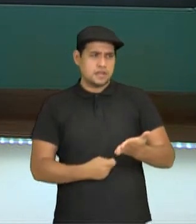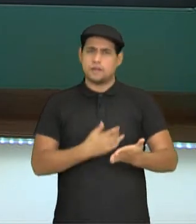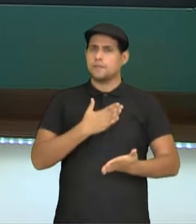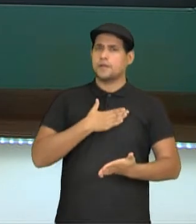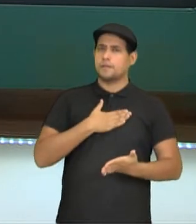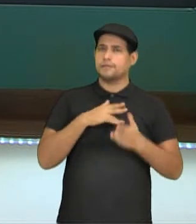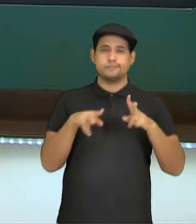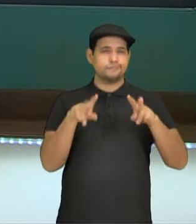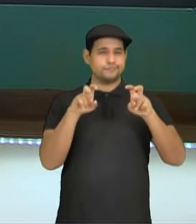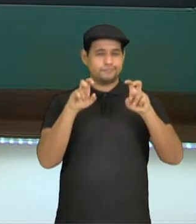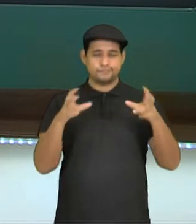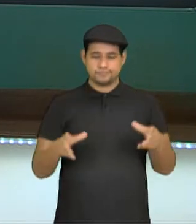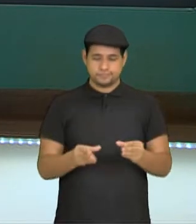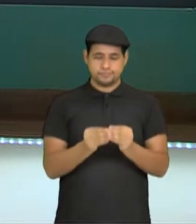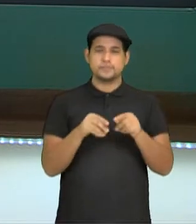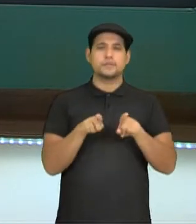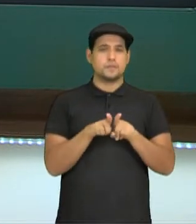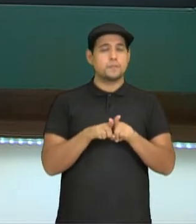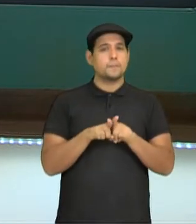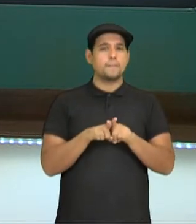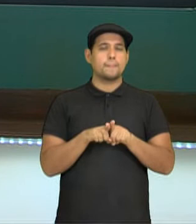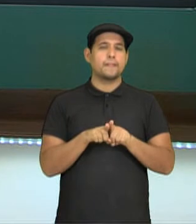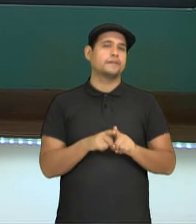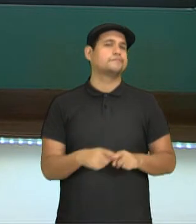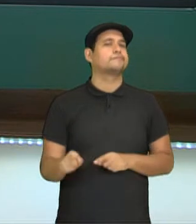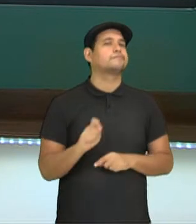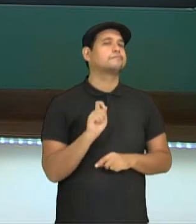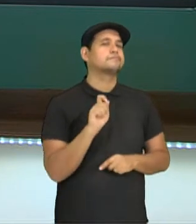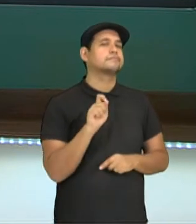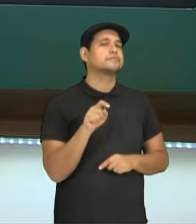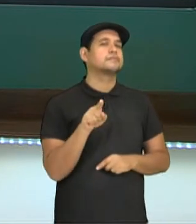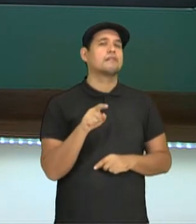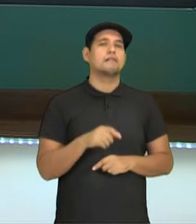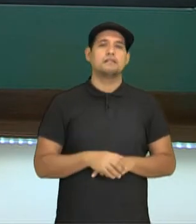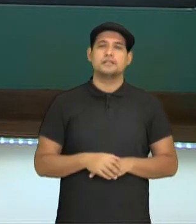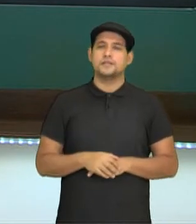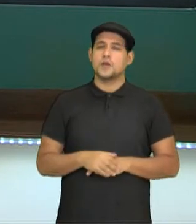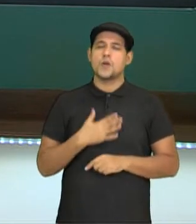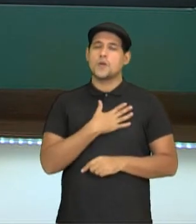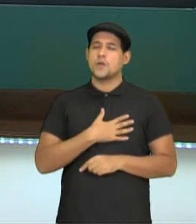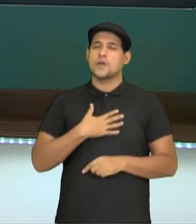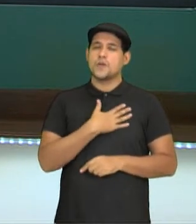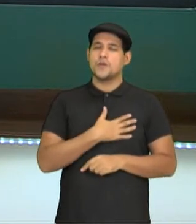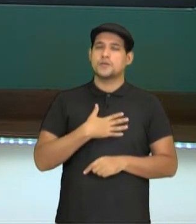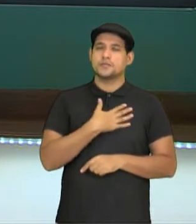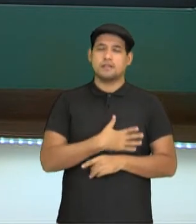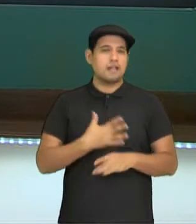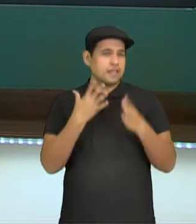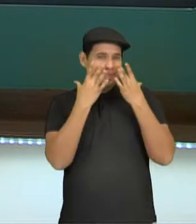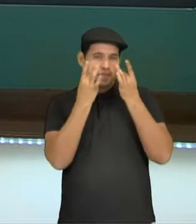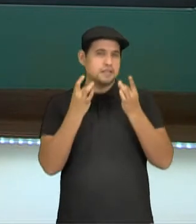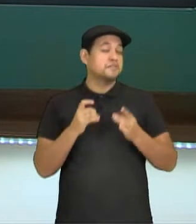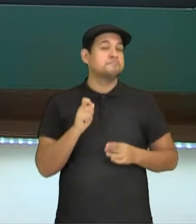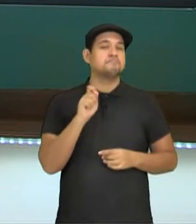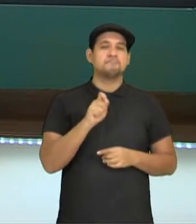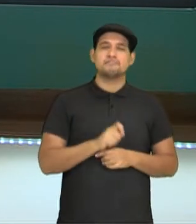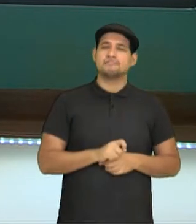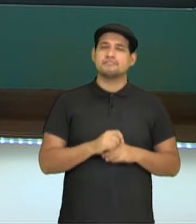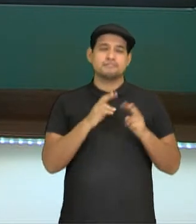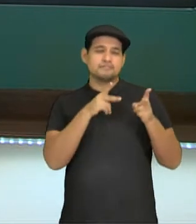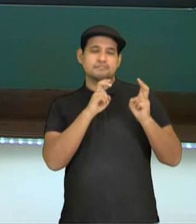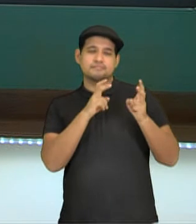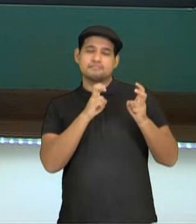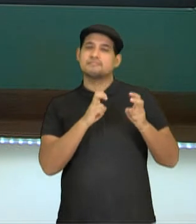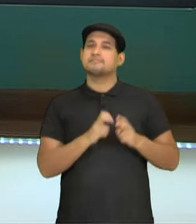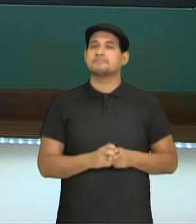mim, em poucas linhas, né? O que você mais gosta de prestar atenção quando você assiste